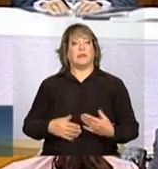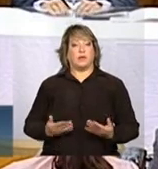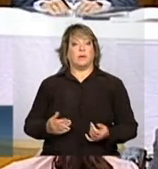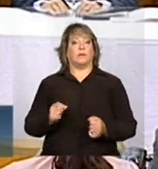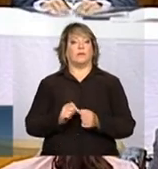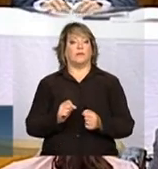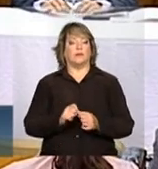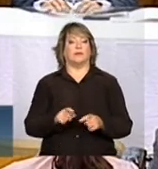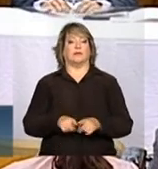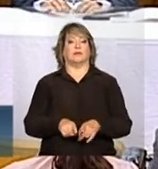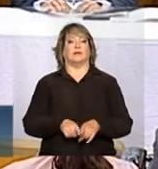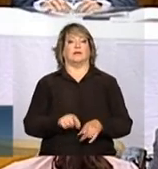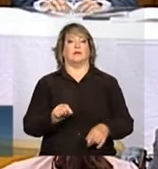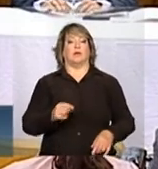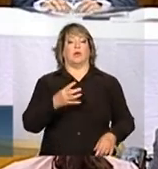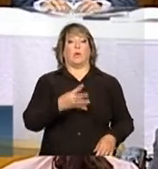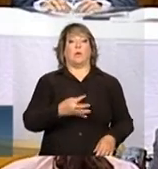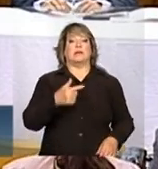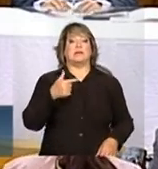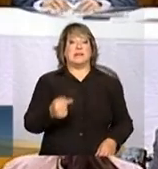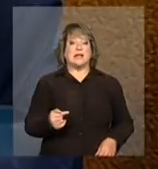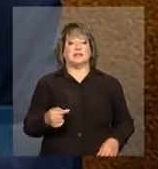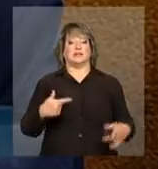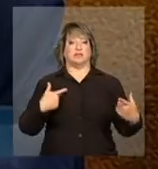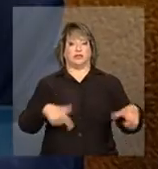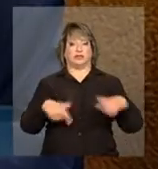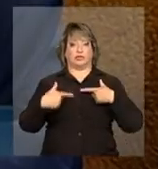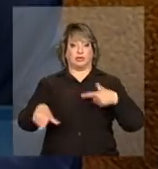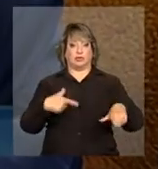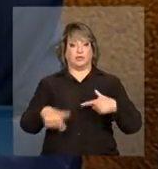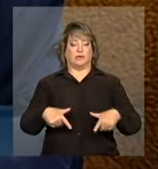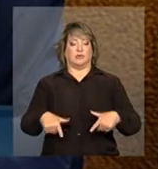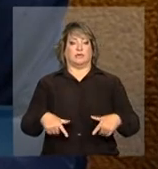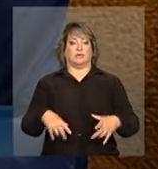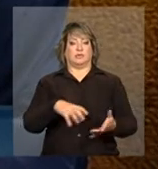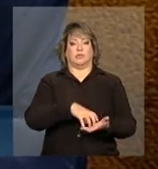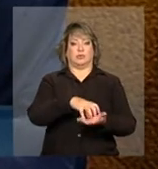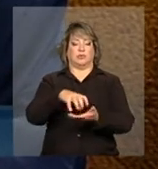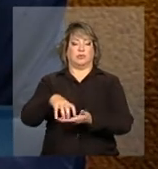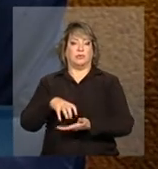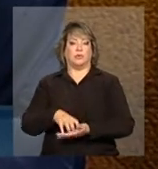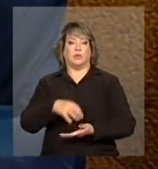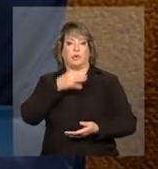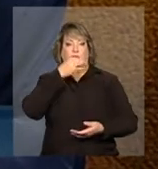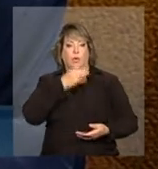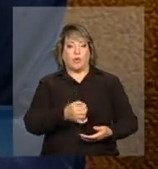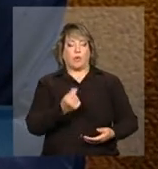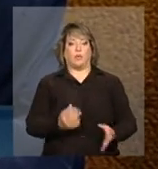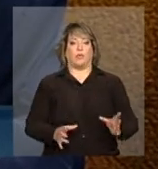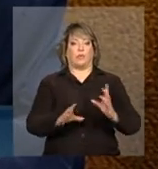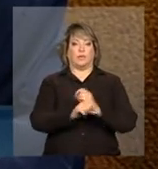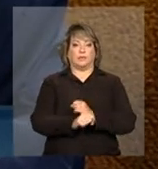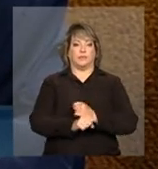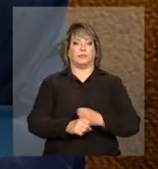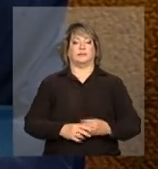né, 47 ações, né, propostas de ações orçamentárias